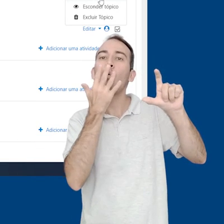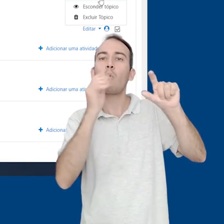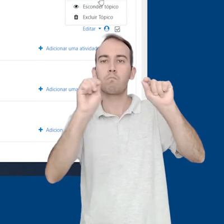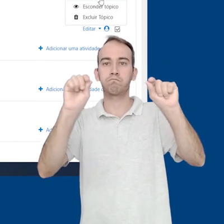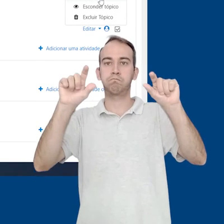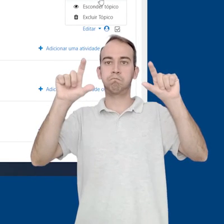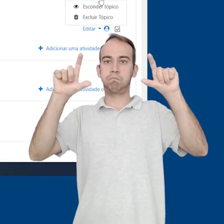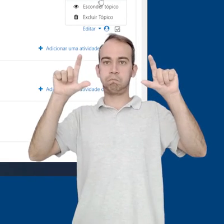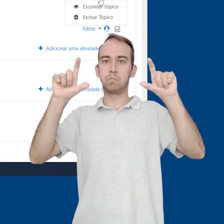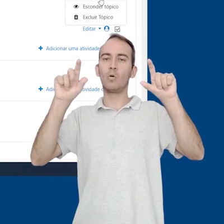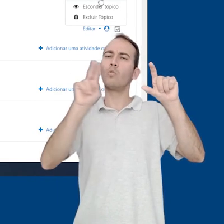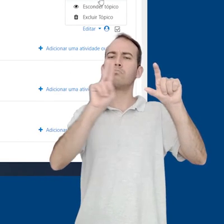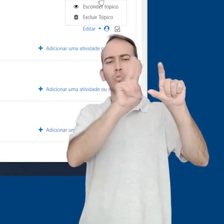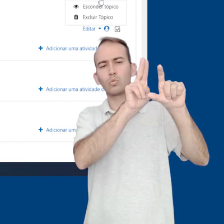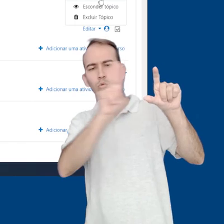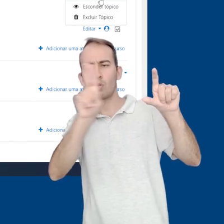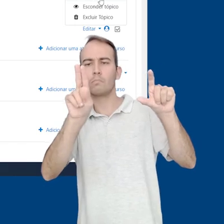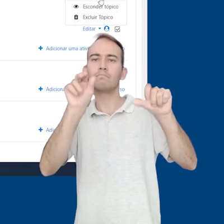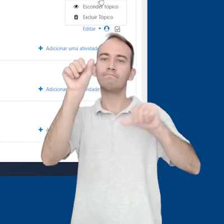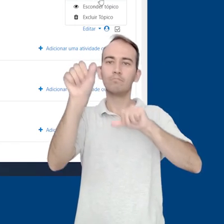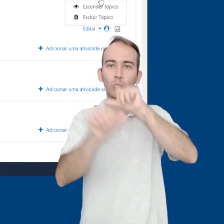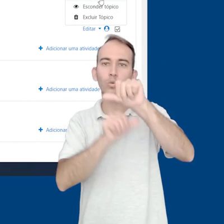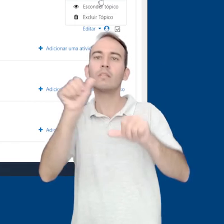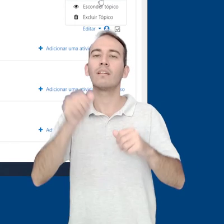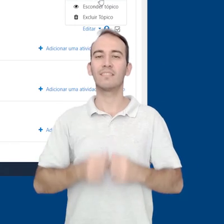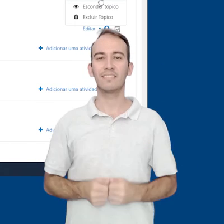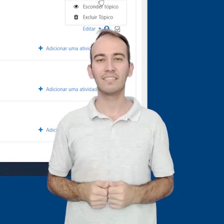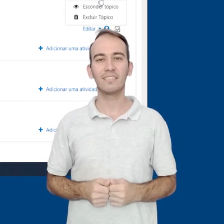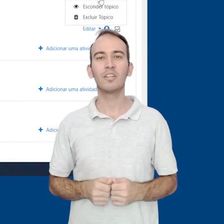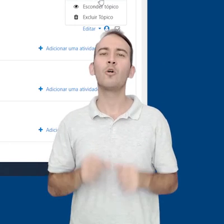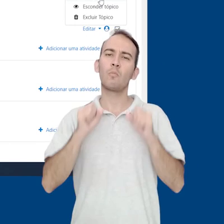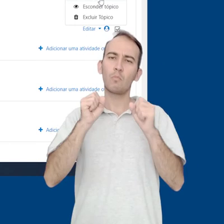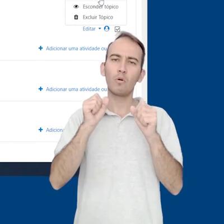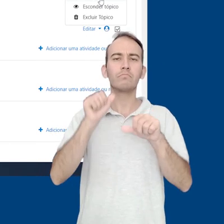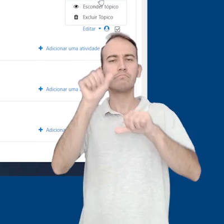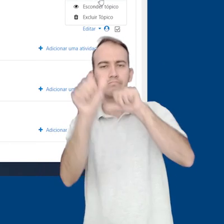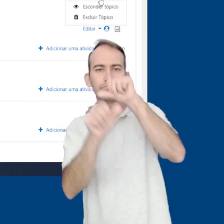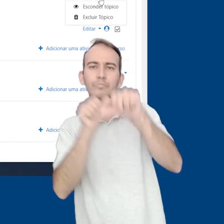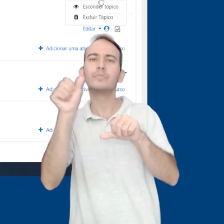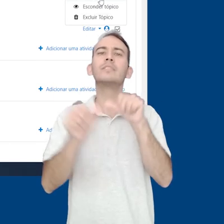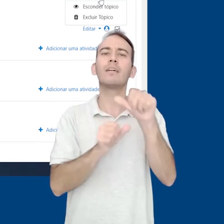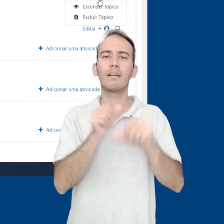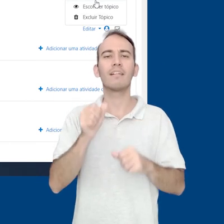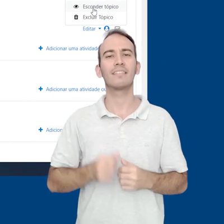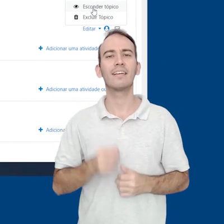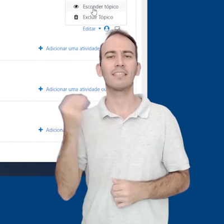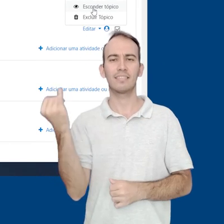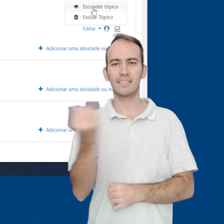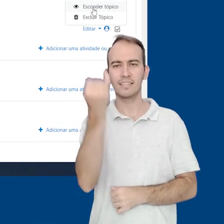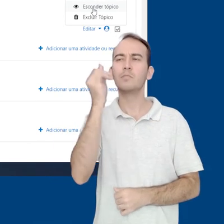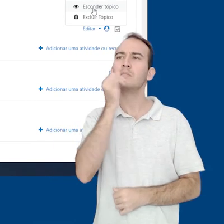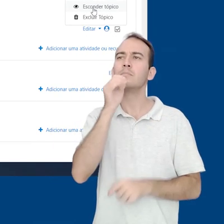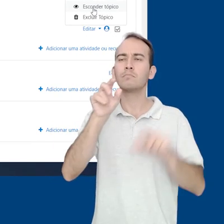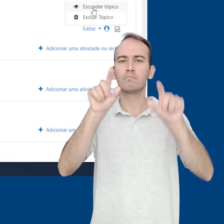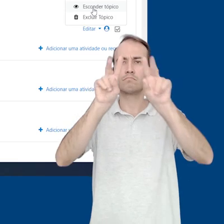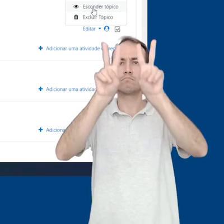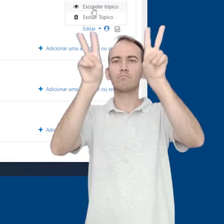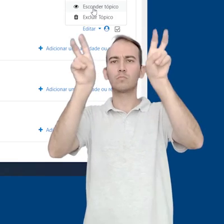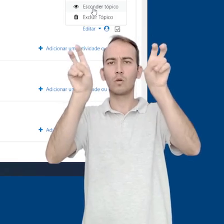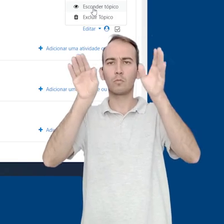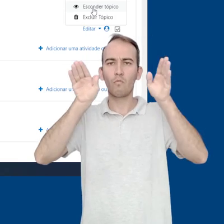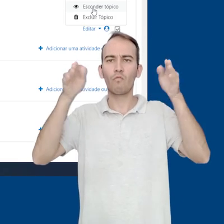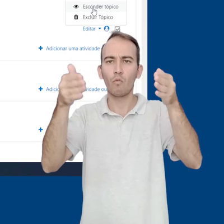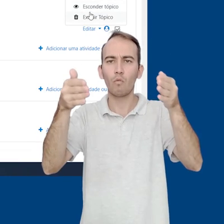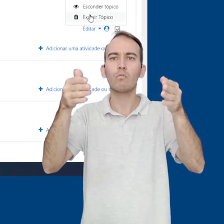se for o tópico que está sendo discutido naquela semana ou naquele momento. É interessante. Eu posso ocultar esse